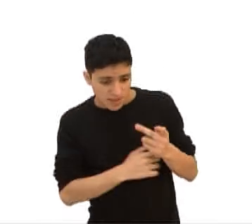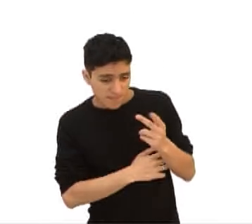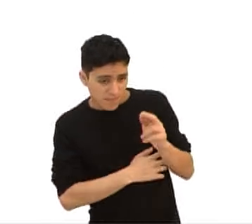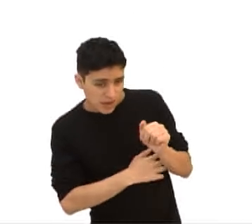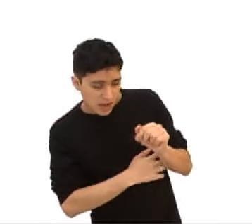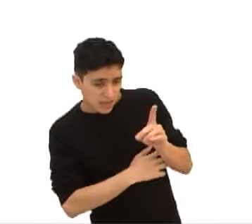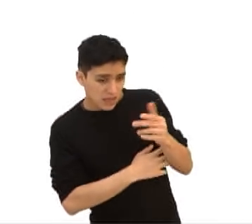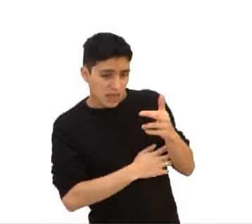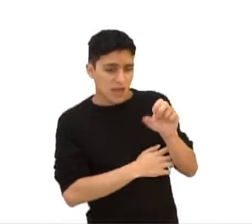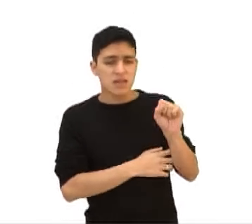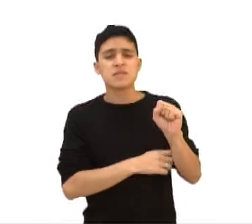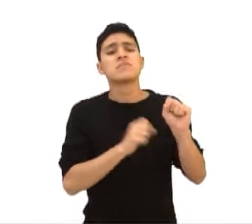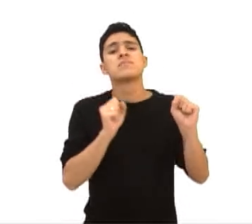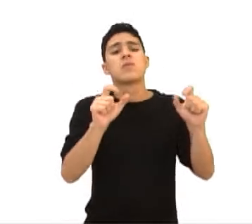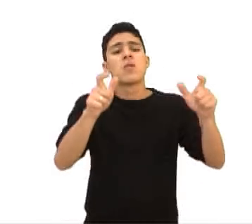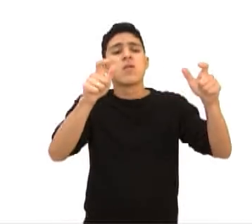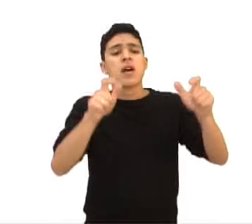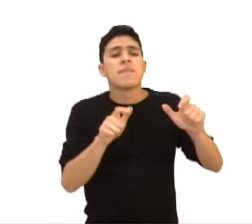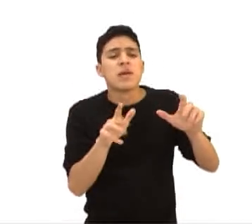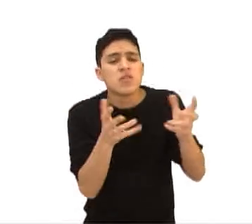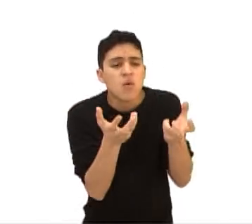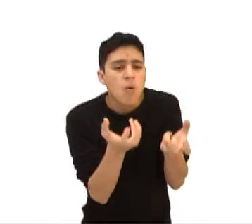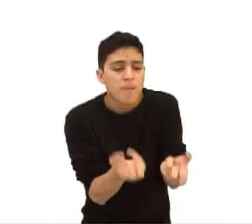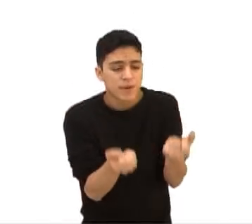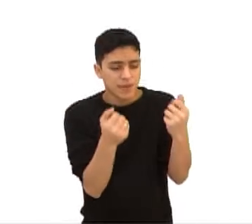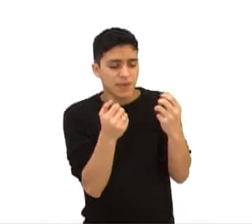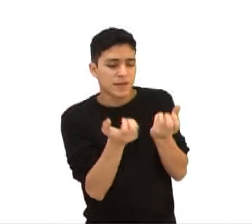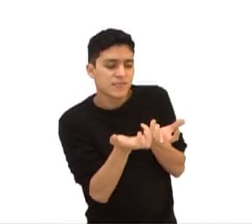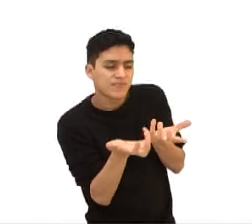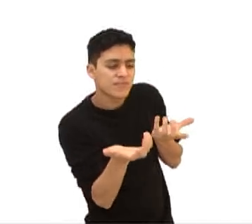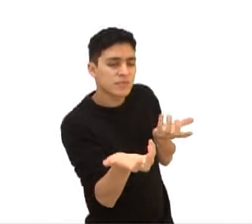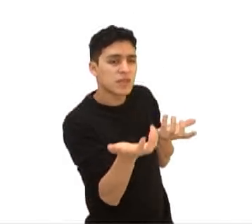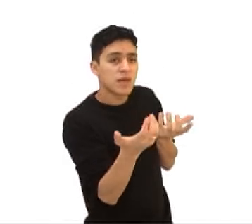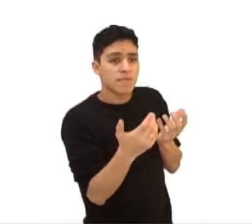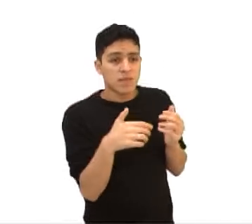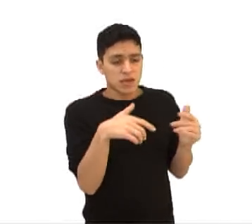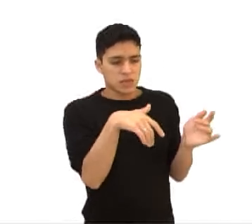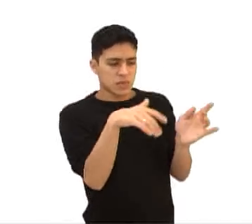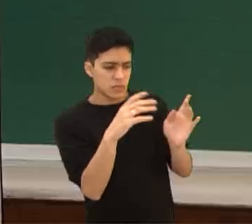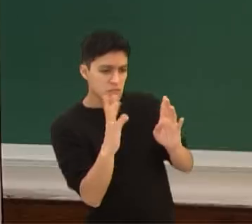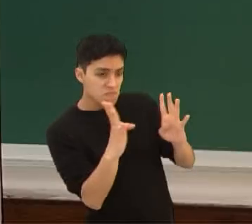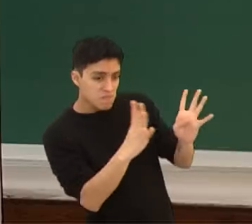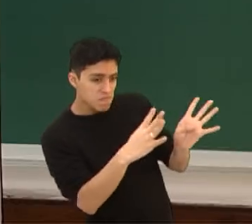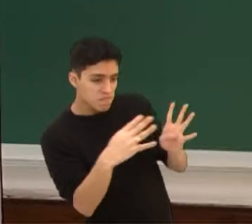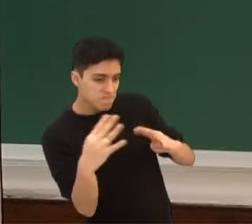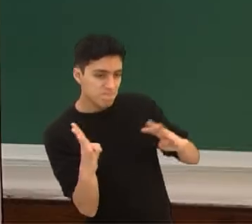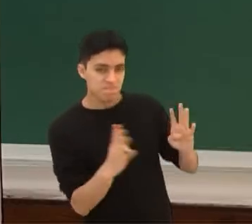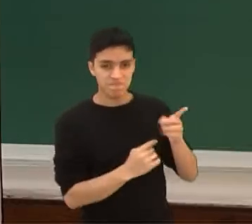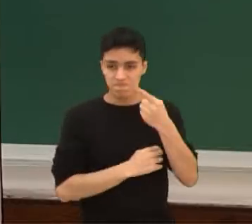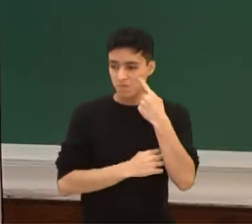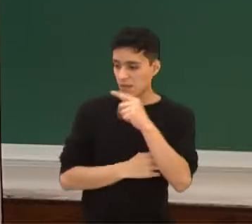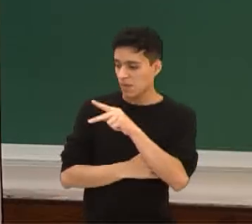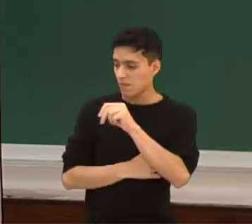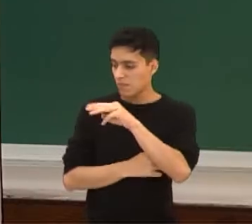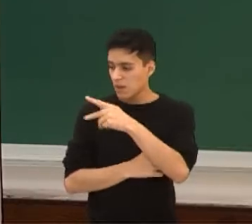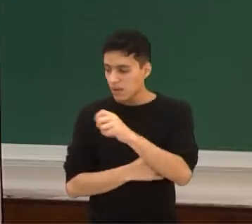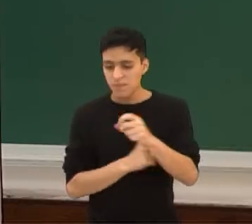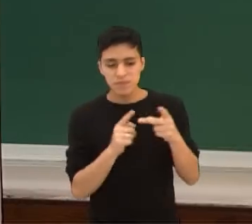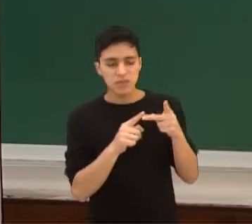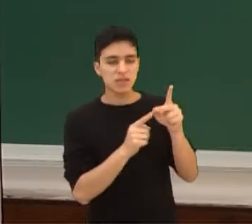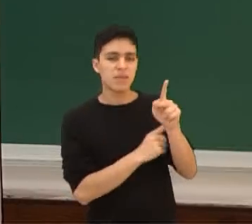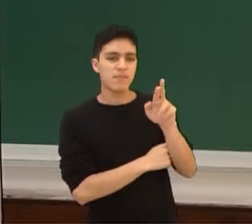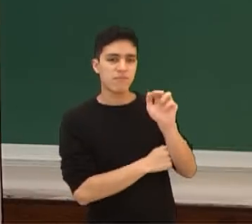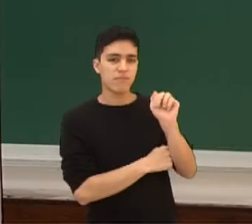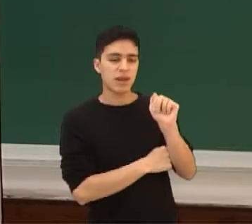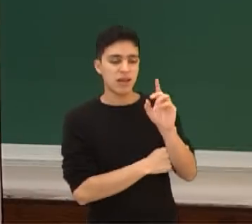pampas ocorrem em climas mais úmidas e suas gramíneas são mais altas. Então, os pampas, as pradarias, os campos, de